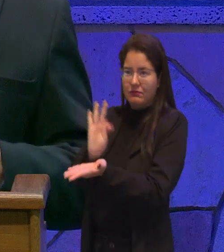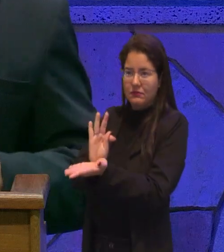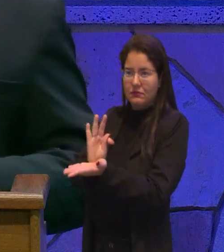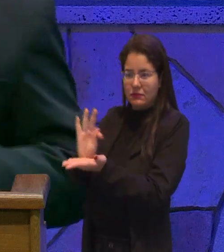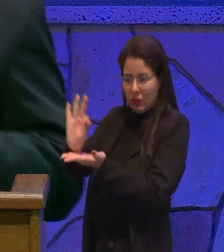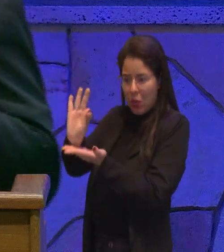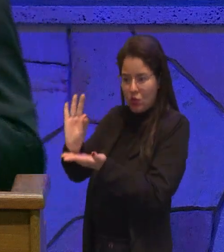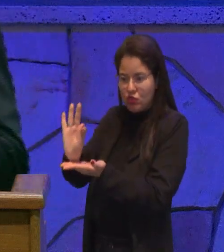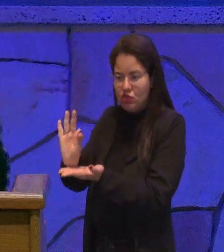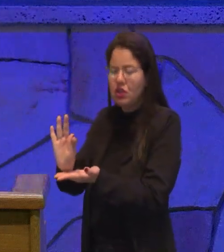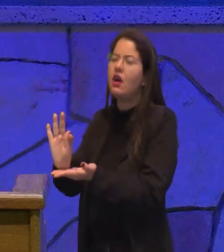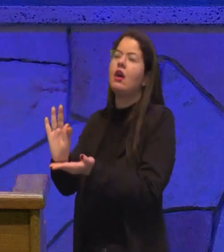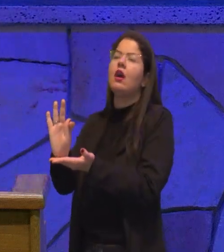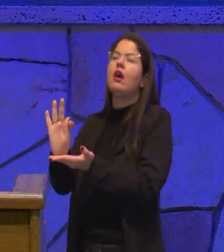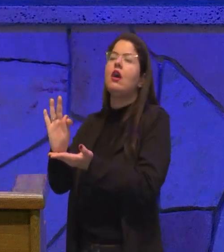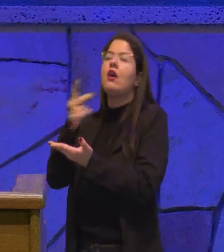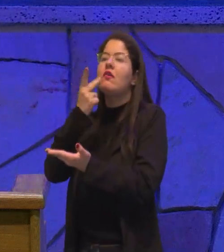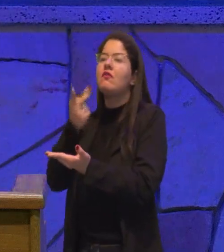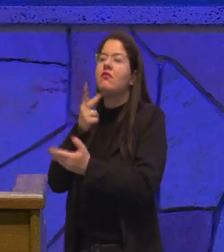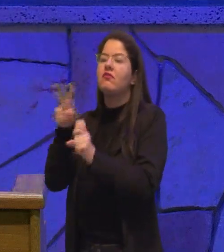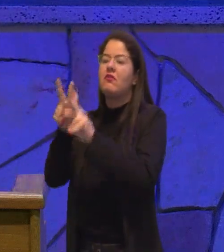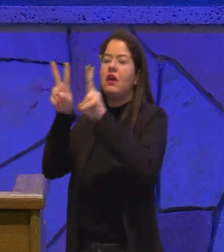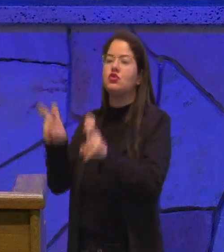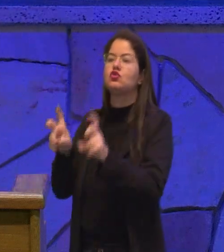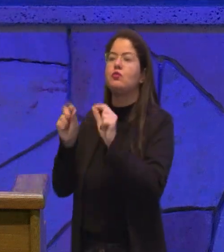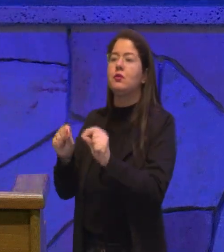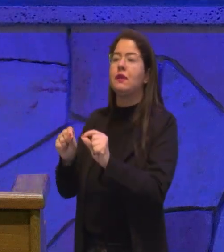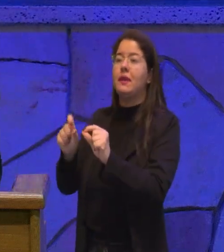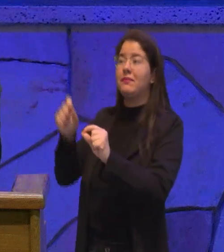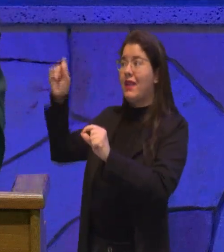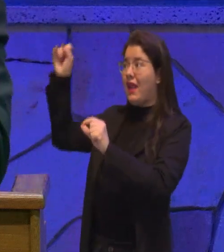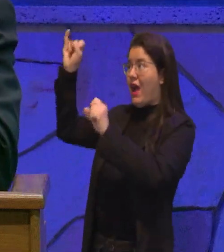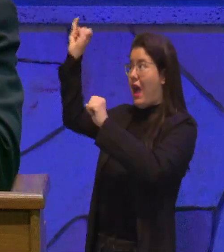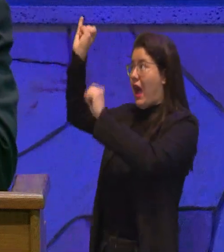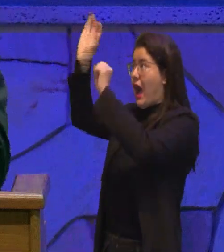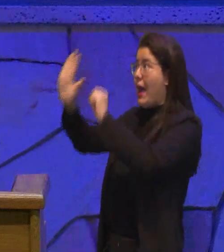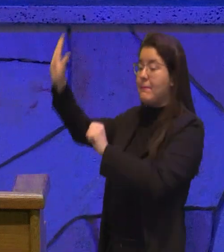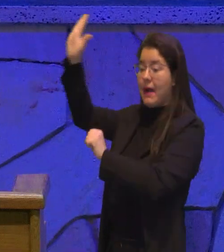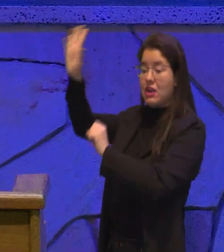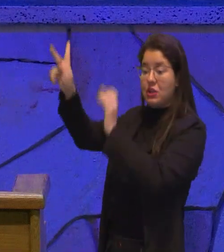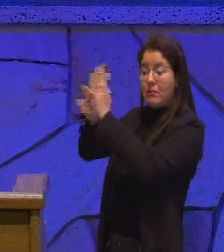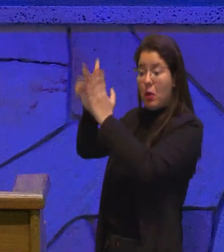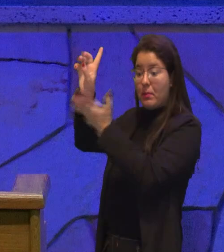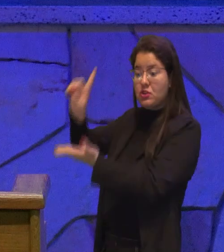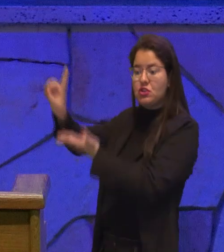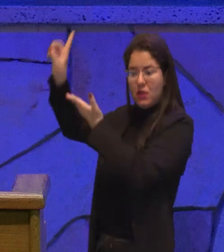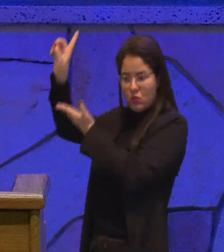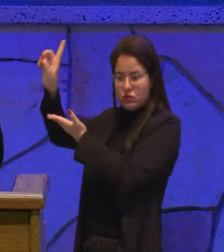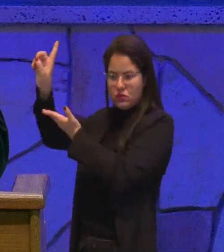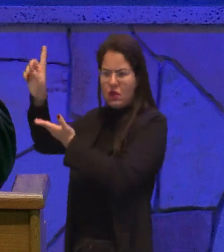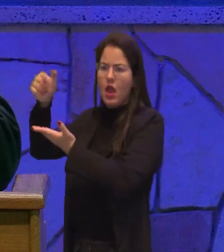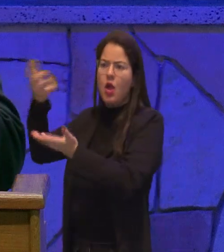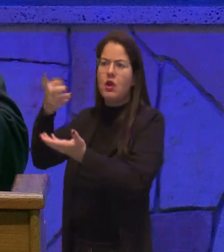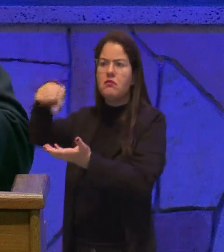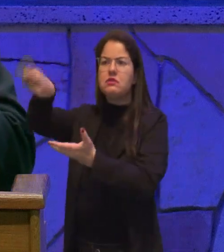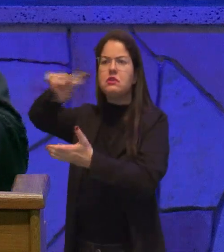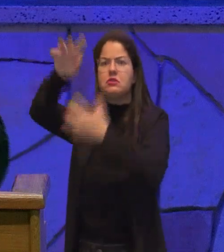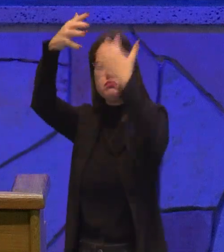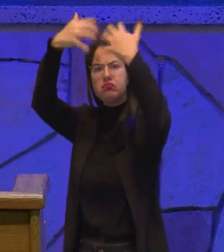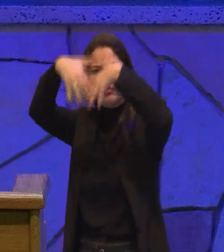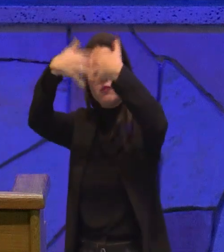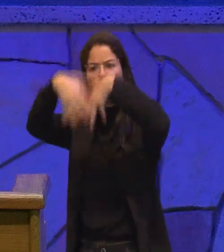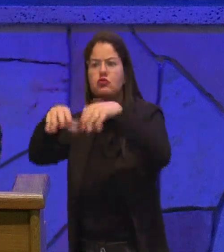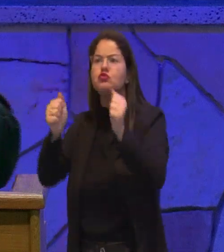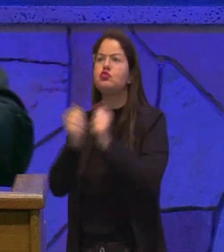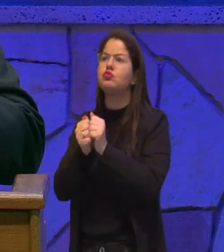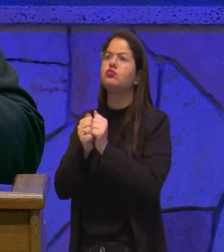que fala a respeito do imago Dei, a imagem de Deus. E eu queria que você pensasse comigo, eu gostaria de conduzir o seu pensamento